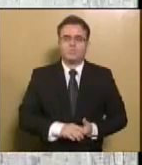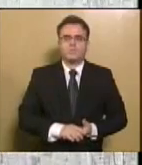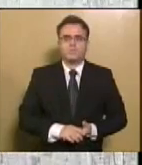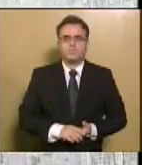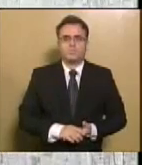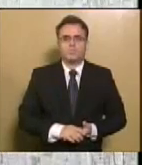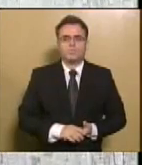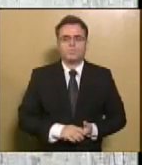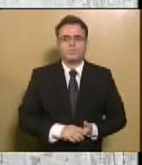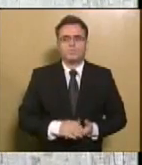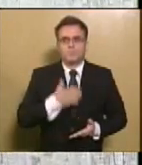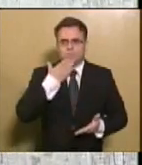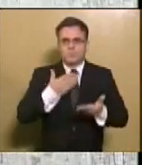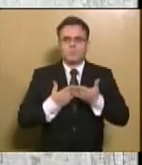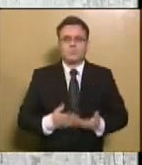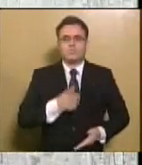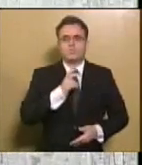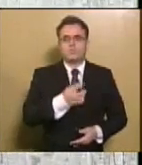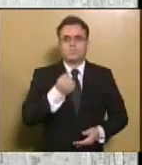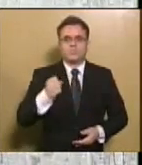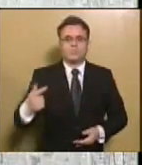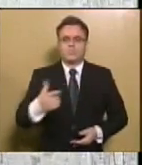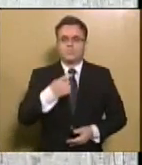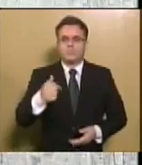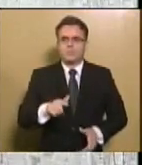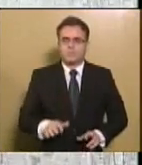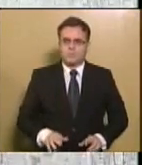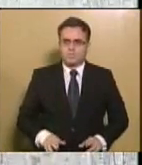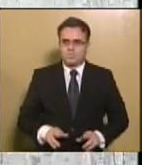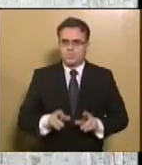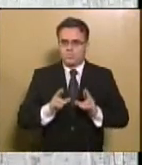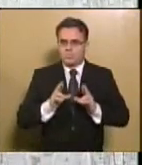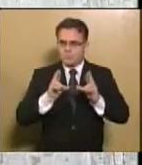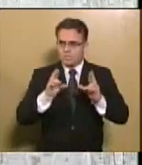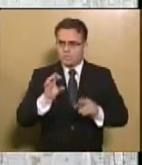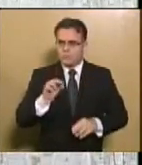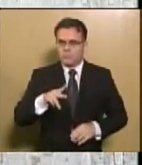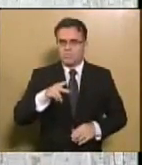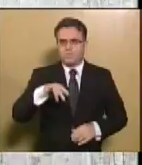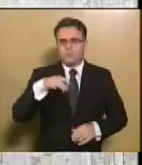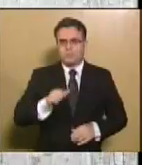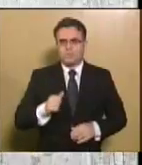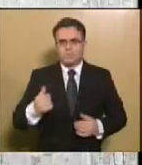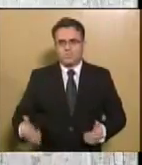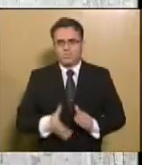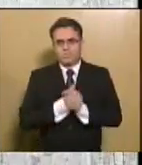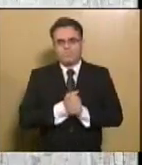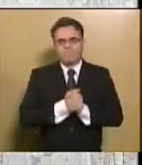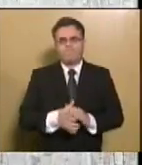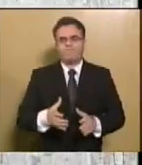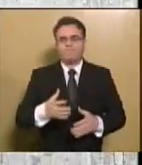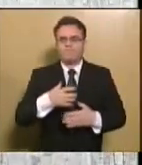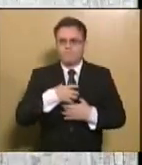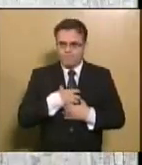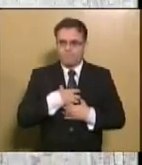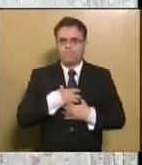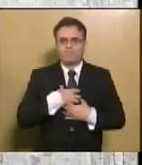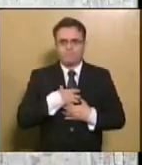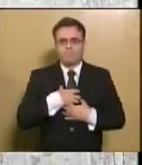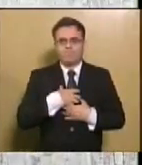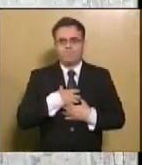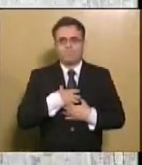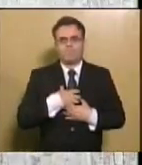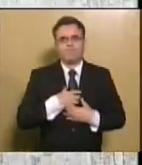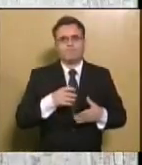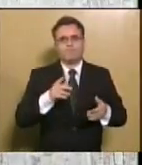Requerimento número 587, 2017, de autoria da deputada Maria Mendonça, votos de pesar.